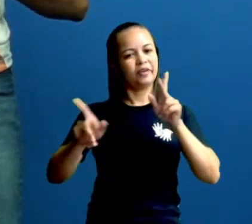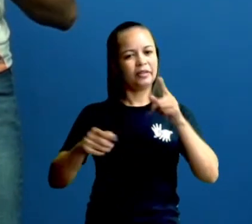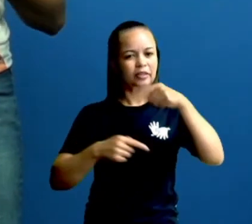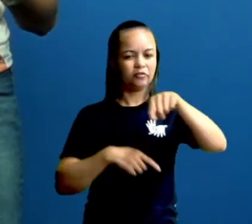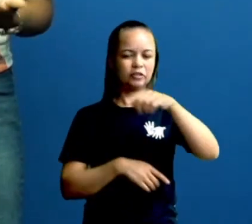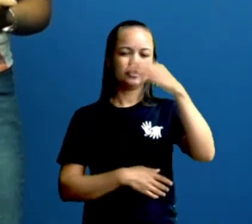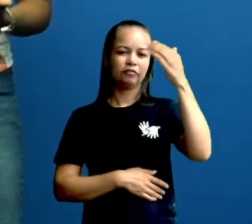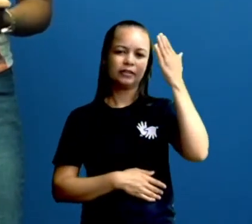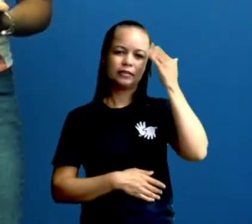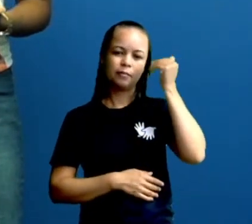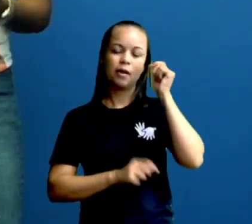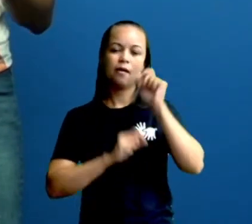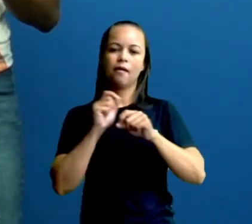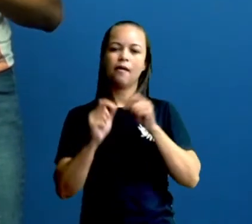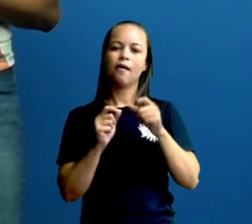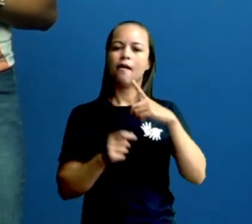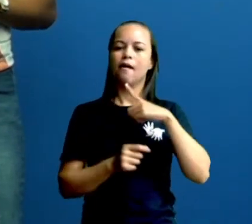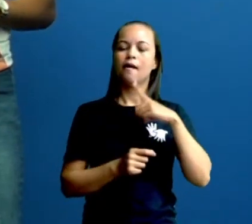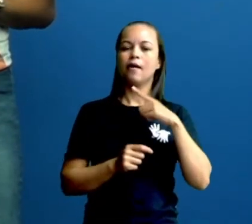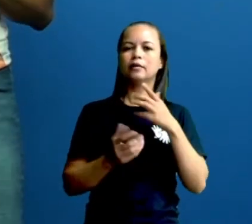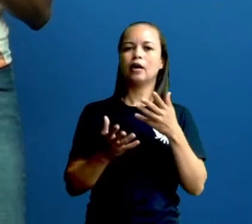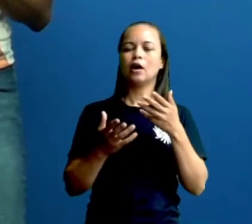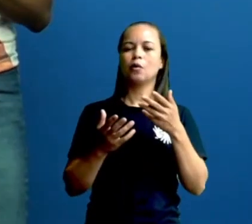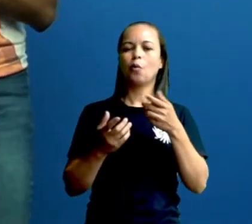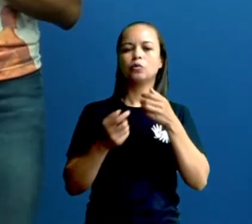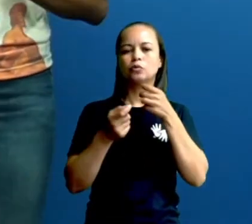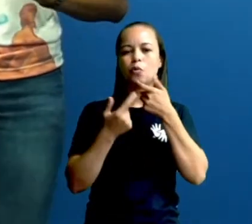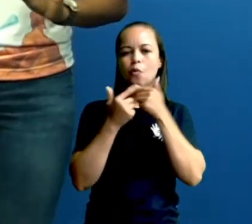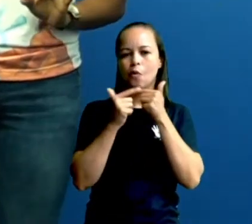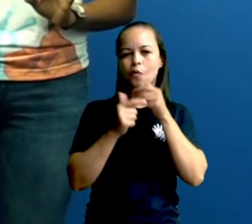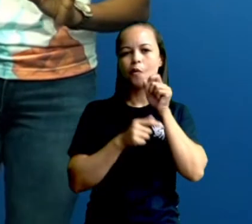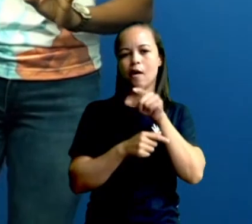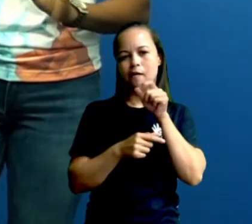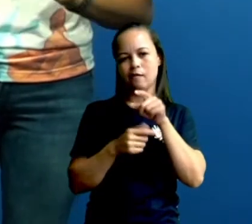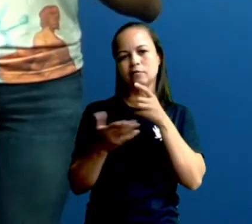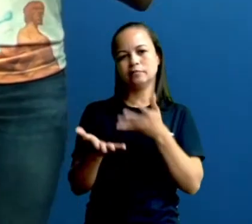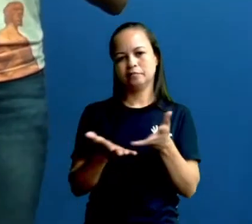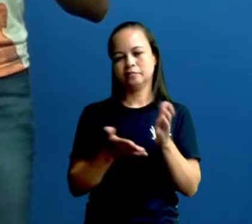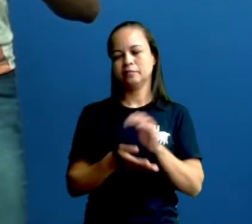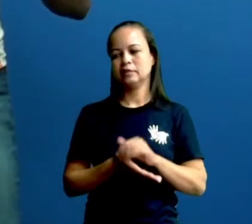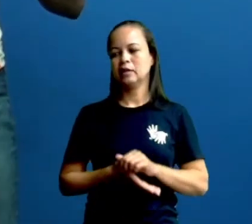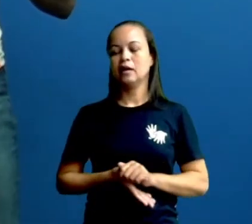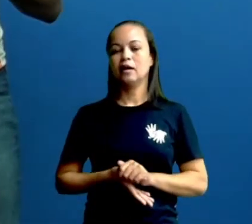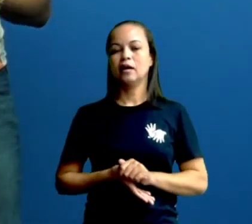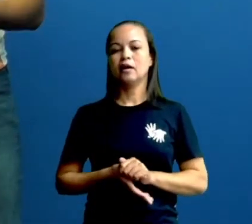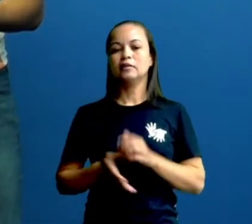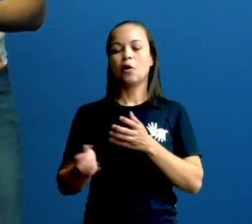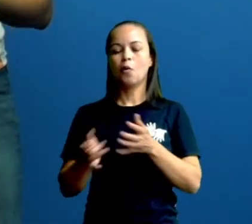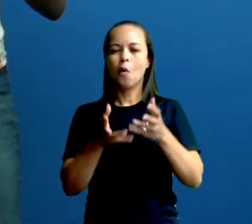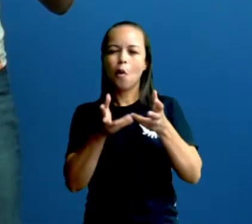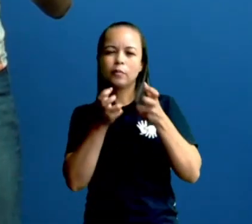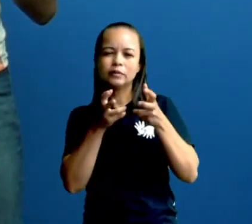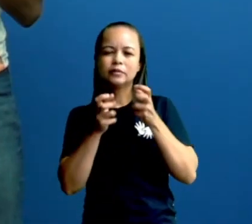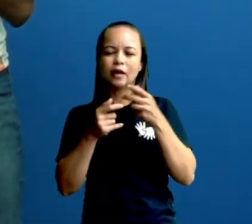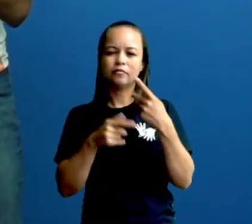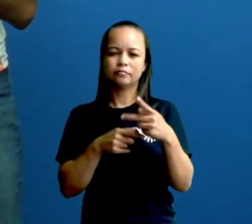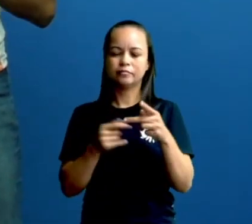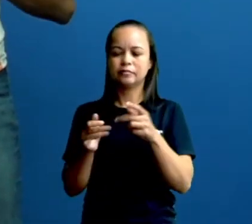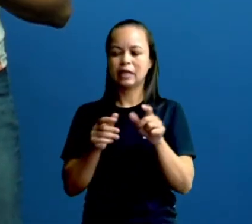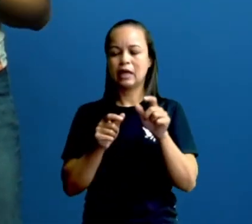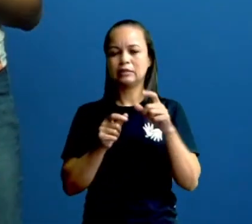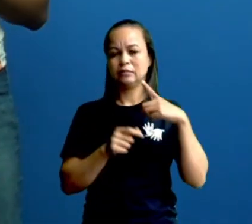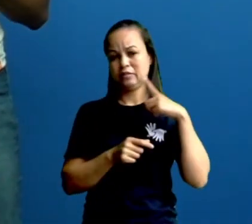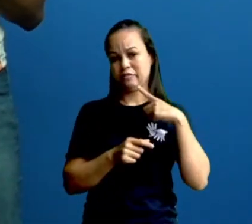ter de acordo com a charge, certo? Então, vai olhando aí esses pontos que quando você tiver acesso às